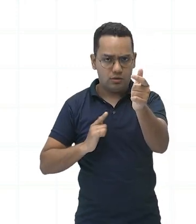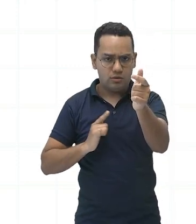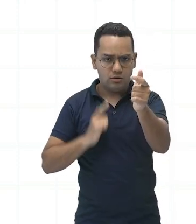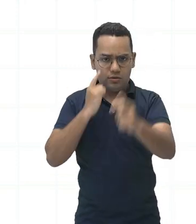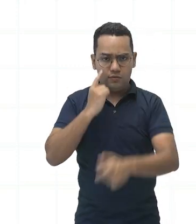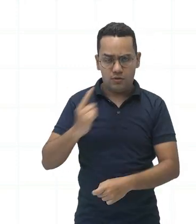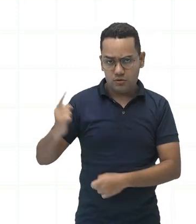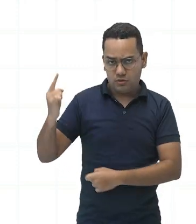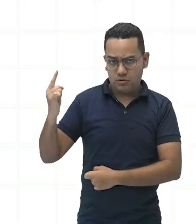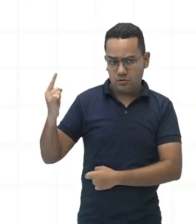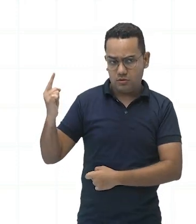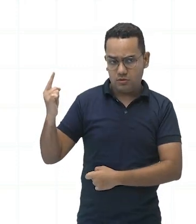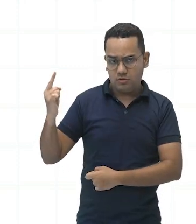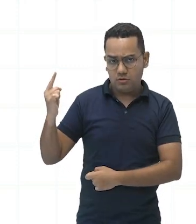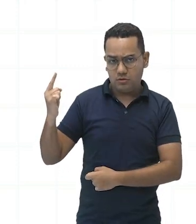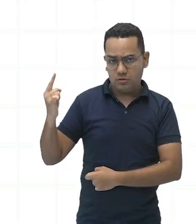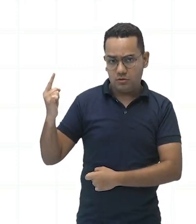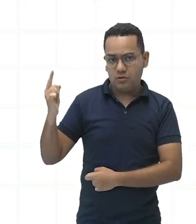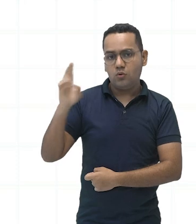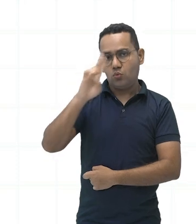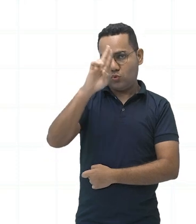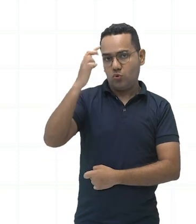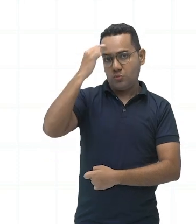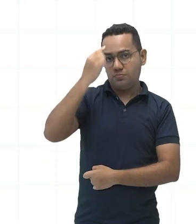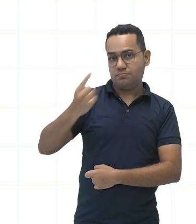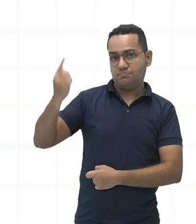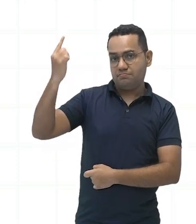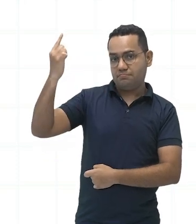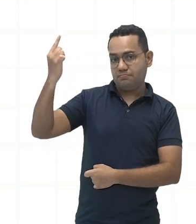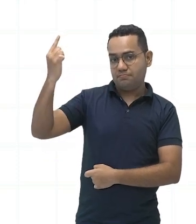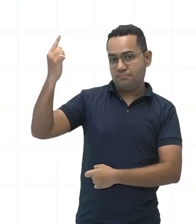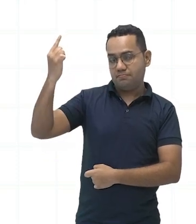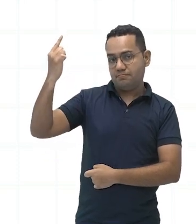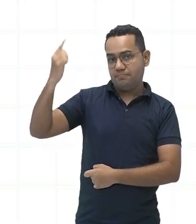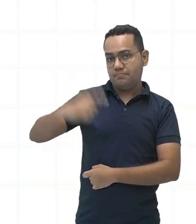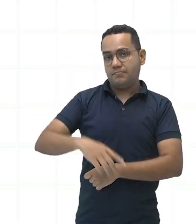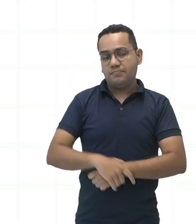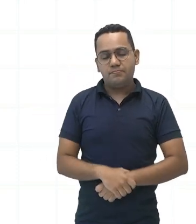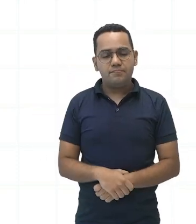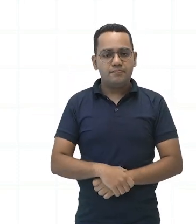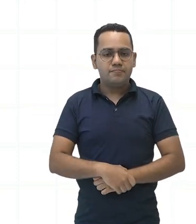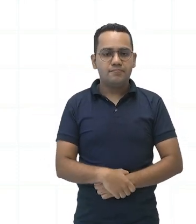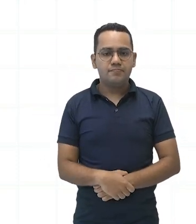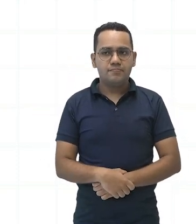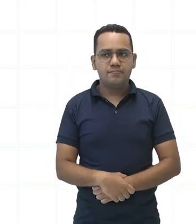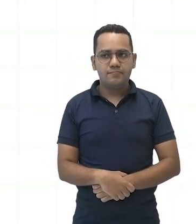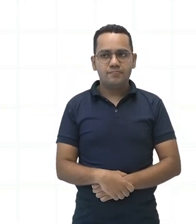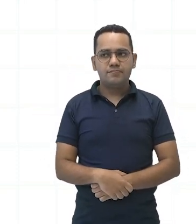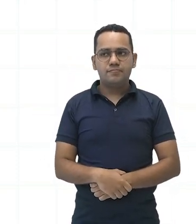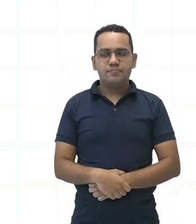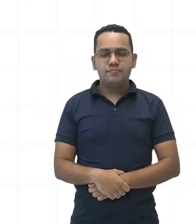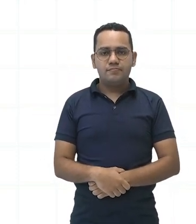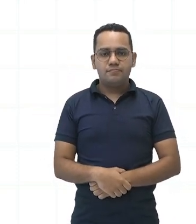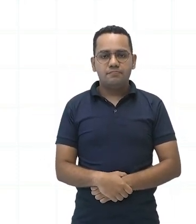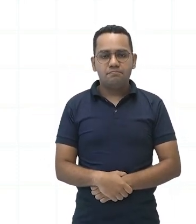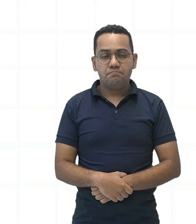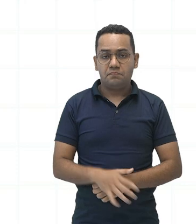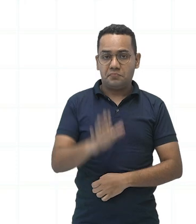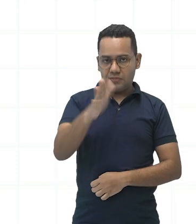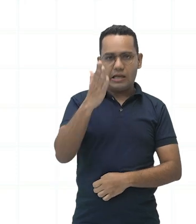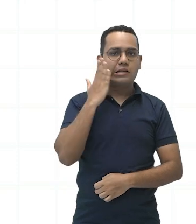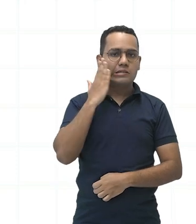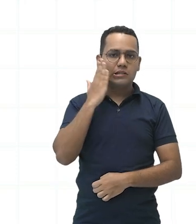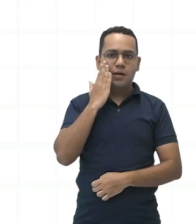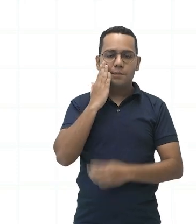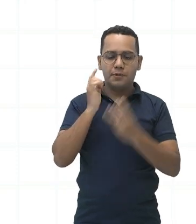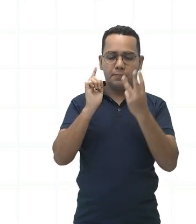acontece lateralmente, ele recebe o nome de escoliose, ok? Então, conhecidos aí